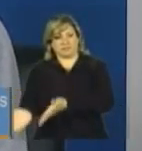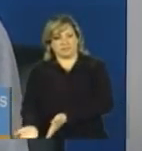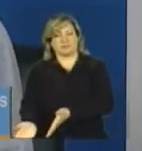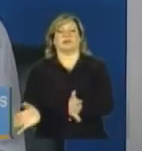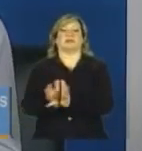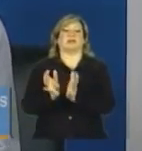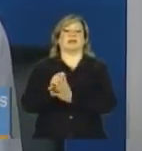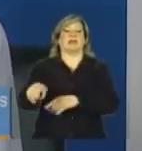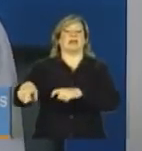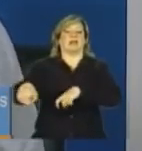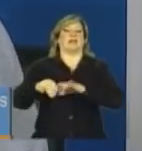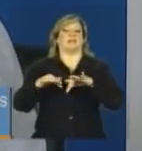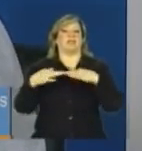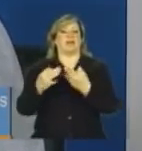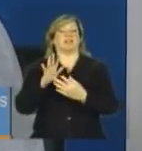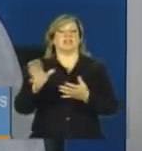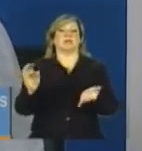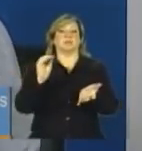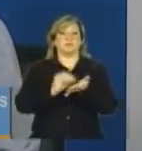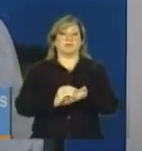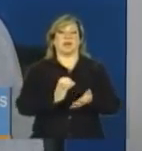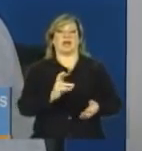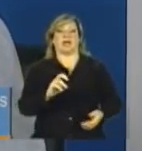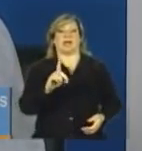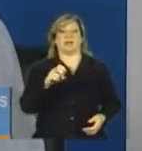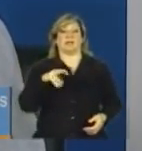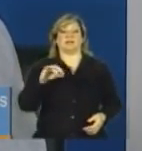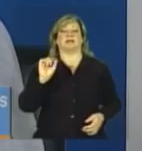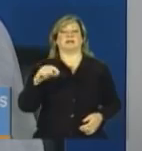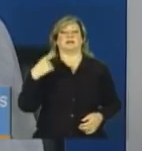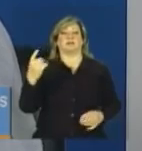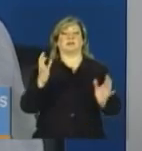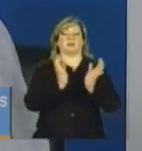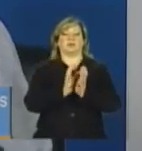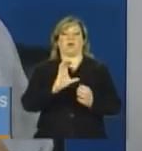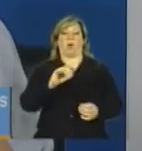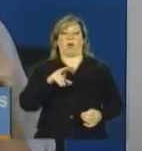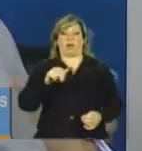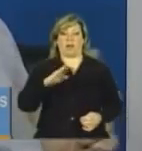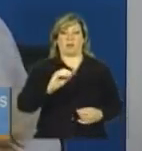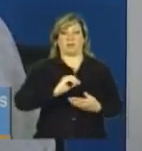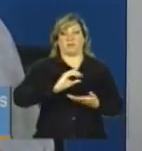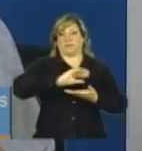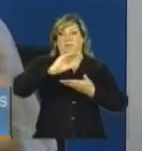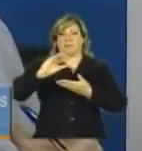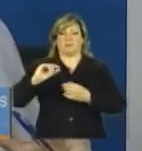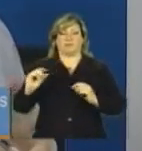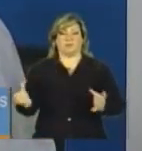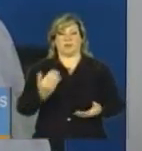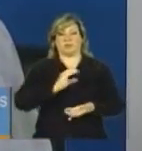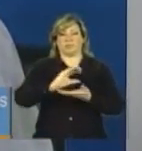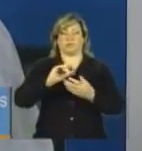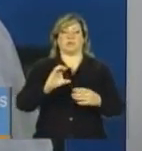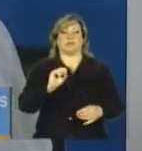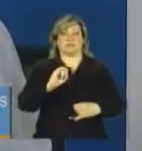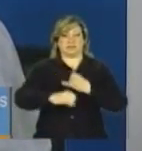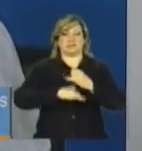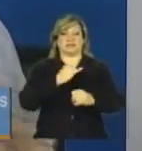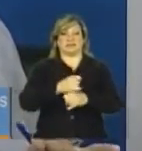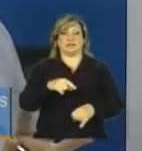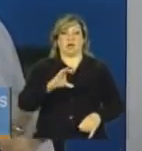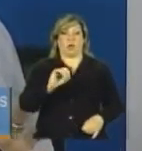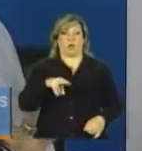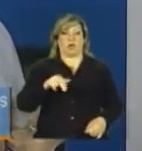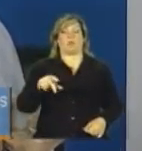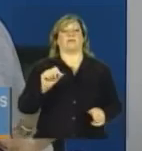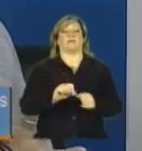da agricultura familiar, ela já credencia as entidades que vão receber. Isso pode ser via CONAB também. A CONAB, né, no site da CONAB é feita